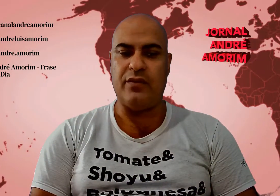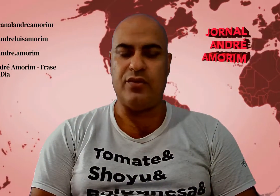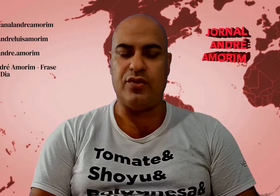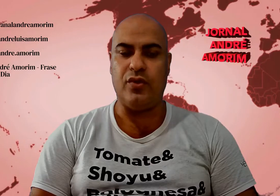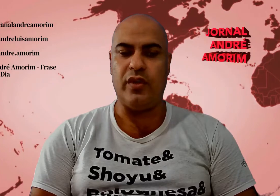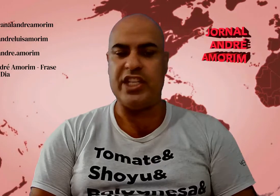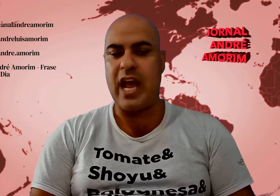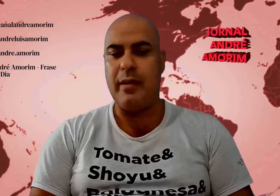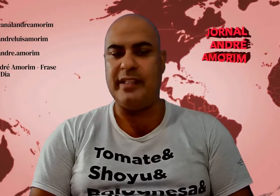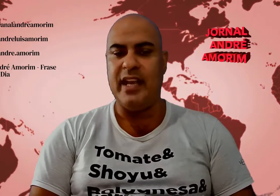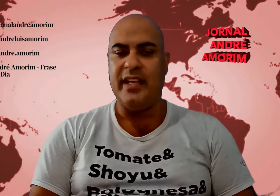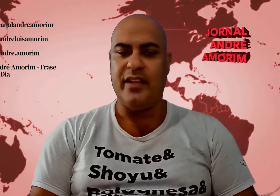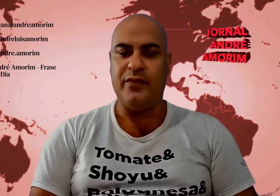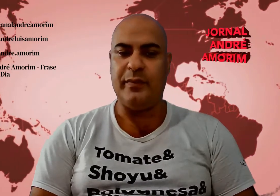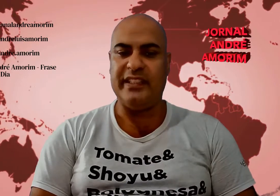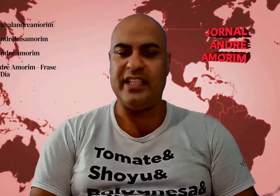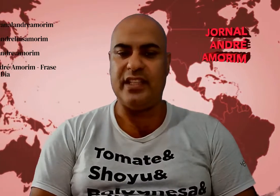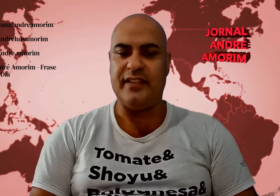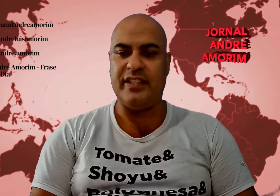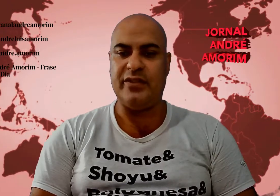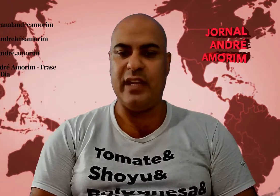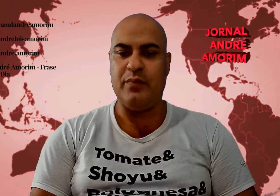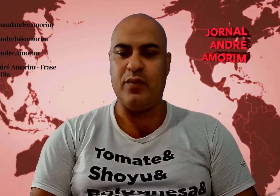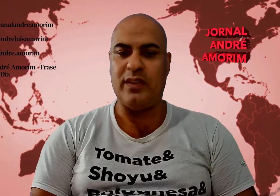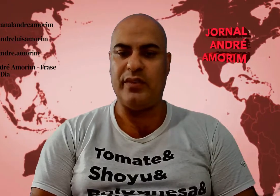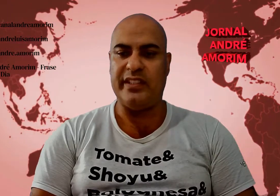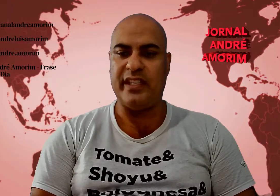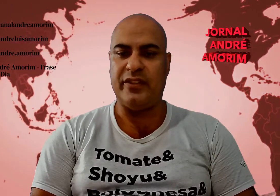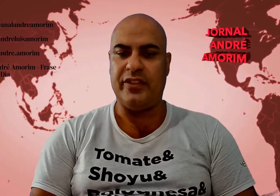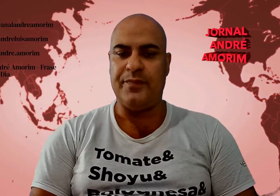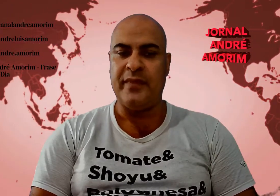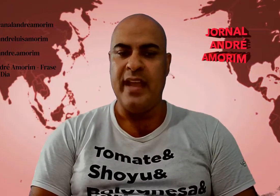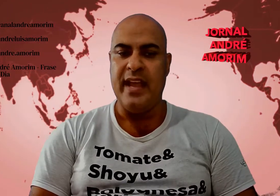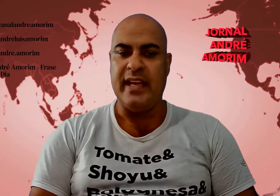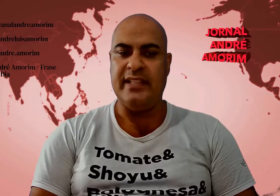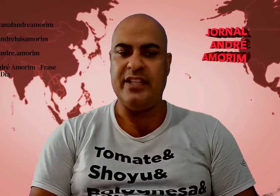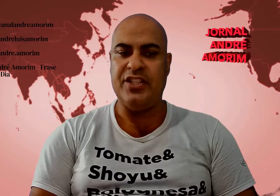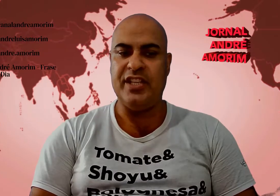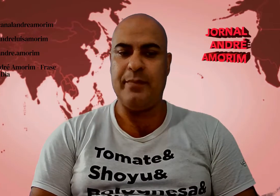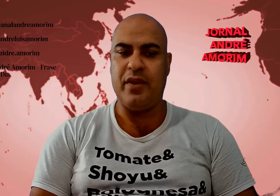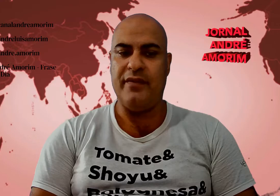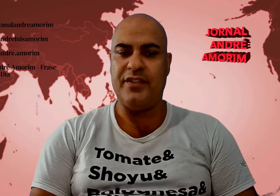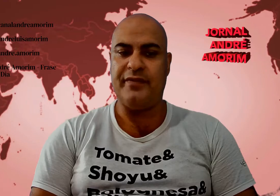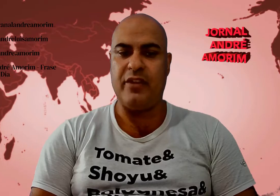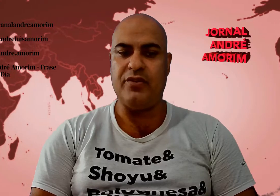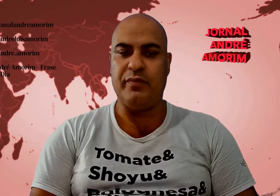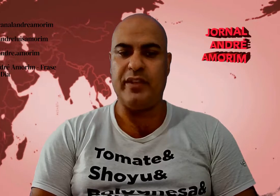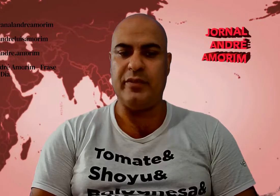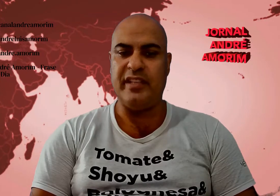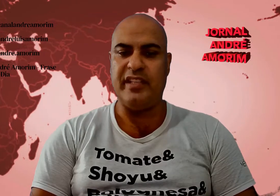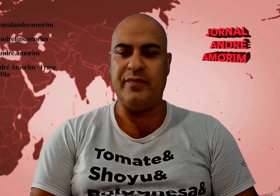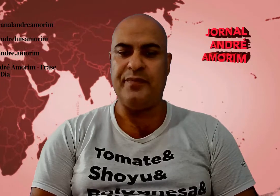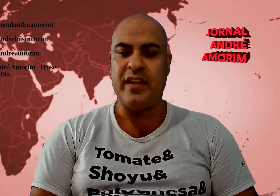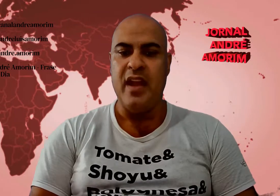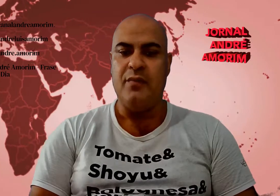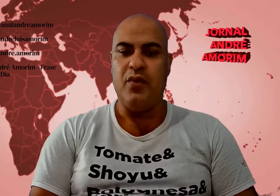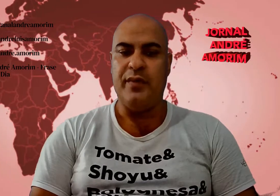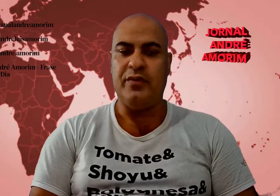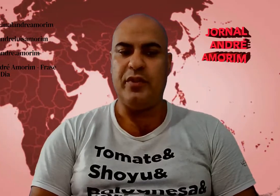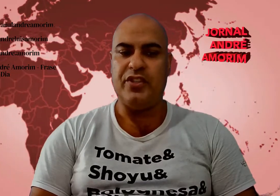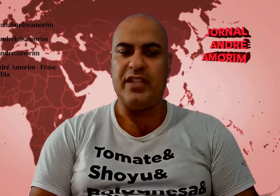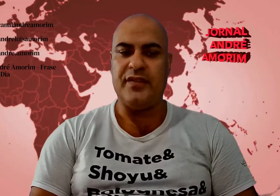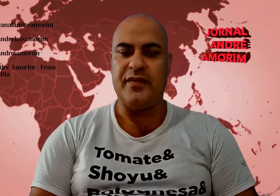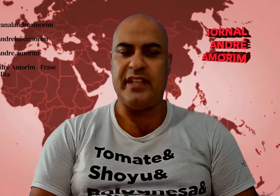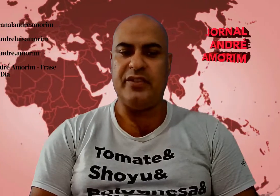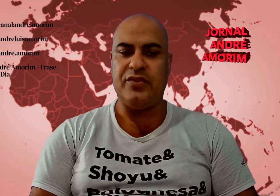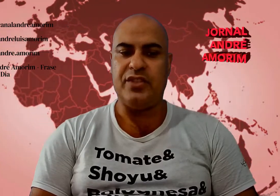de Hugo Chávez, que foi presidente da Venezuela por 14 anos. Ela ainda diz que há provas de fraude no pleito americano. Por